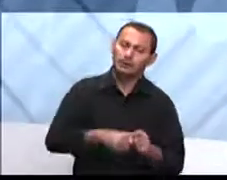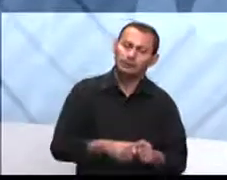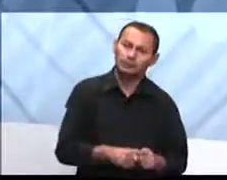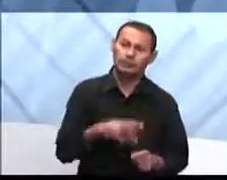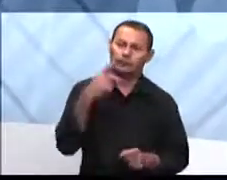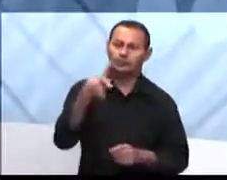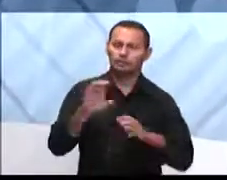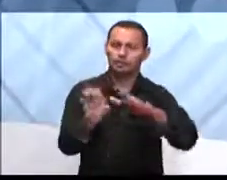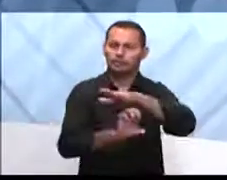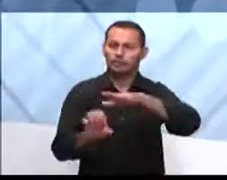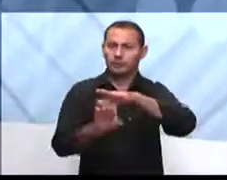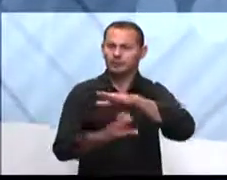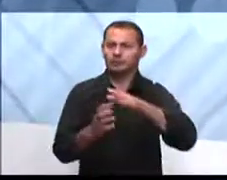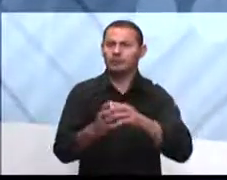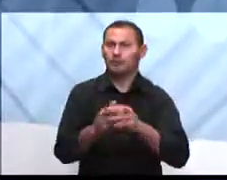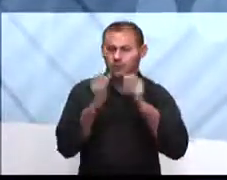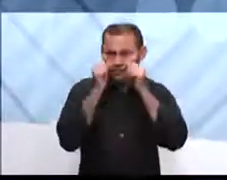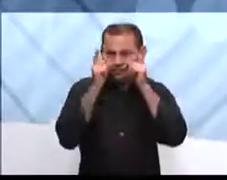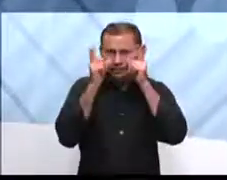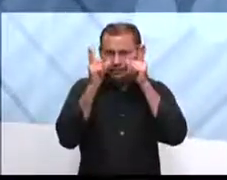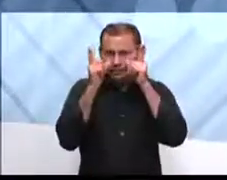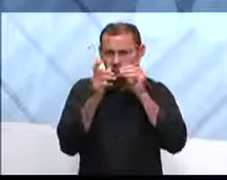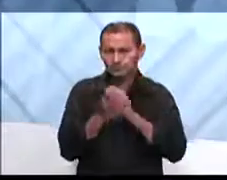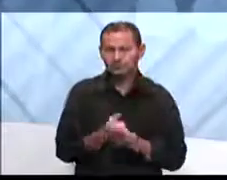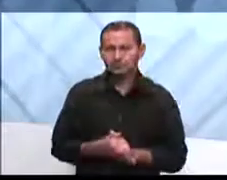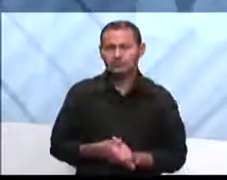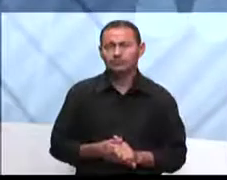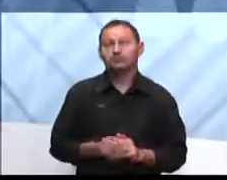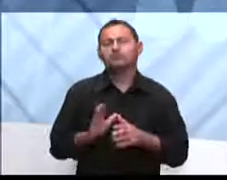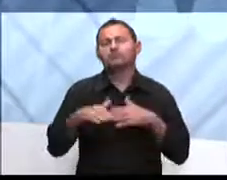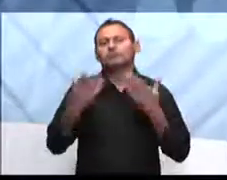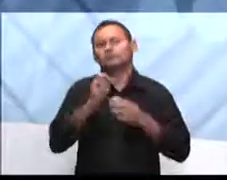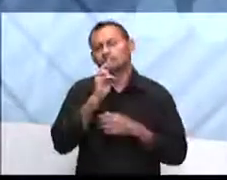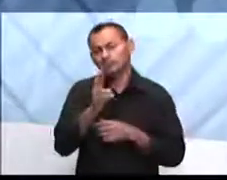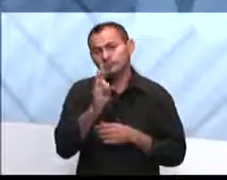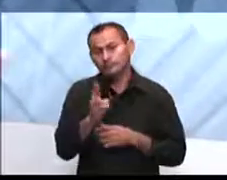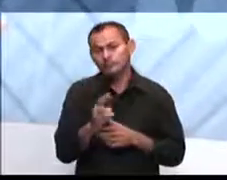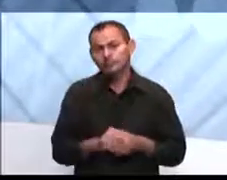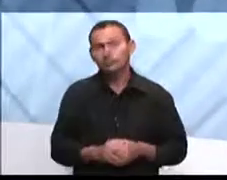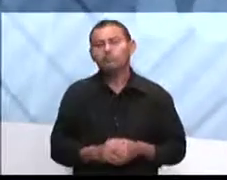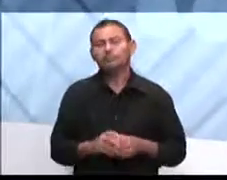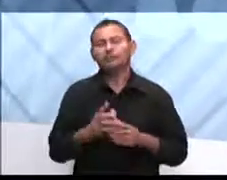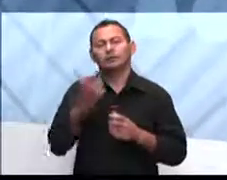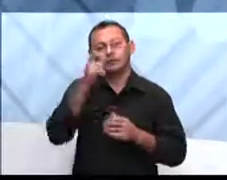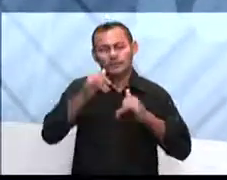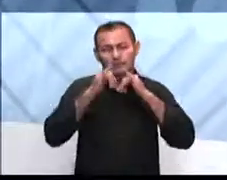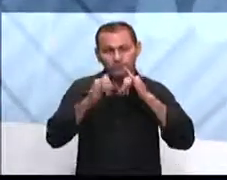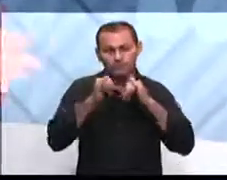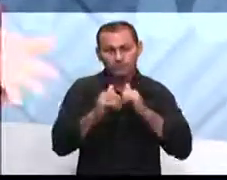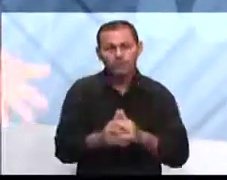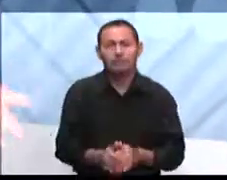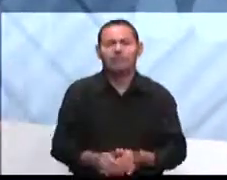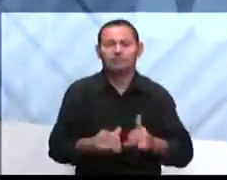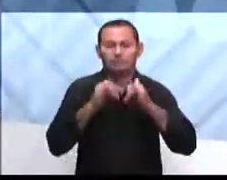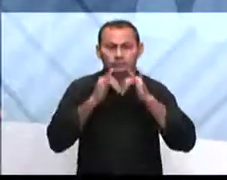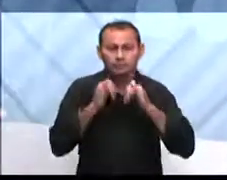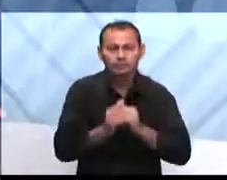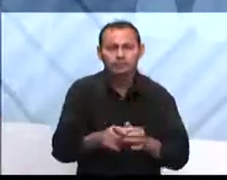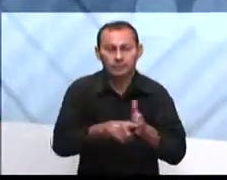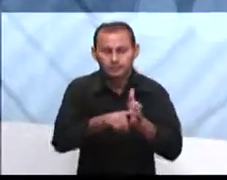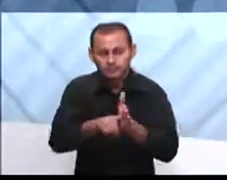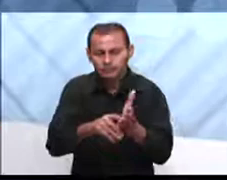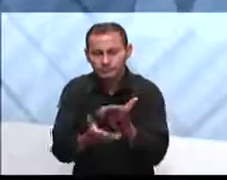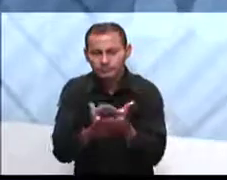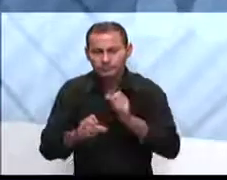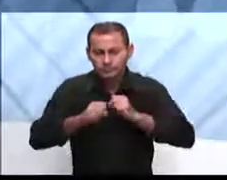à sua empresa. Então, prestem bastante atenção, né, quanto à reclamação, colhem essas informações como informações de pesquisa